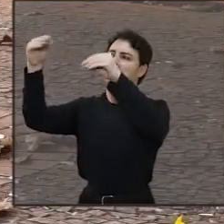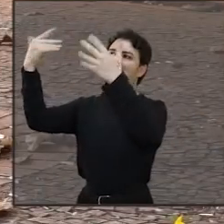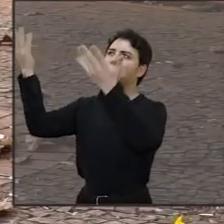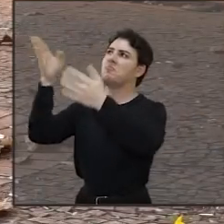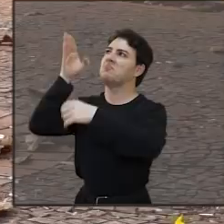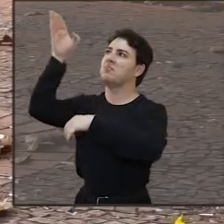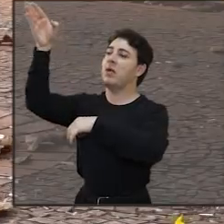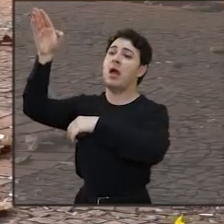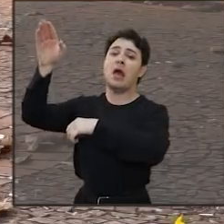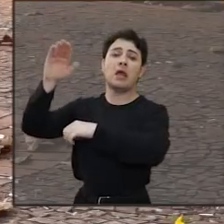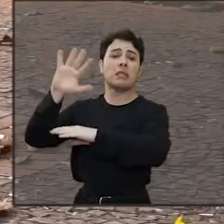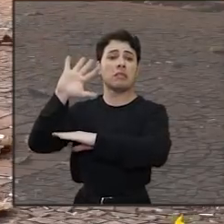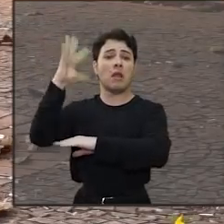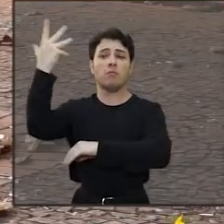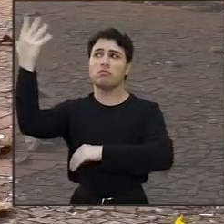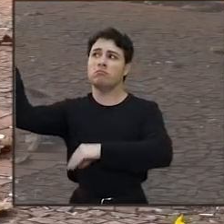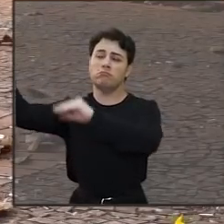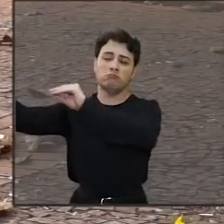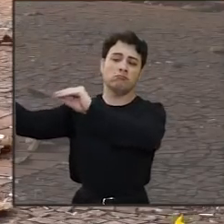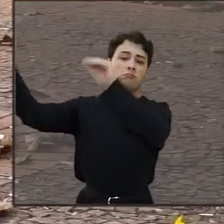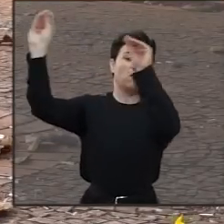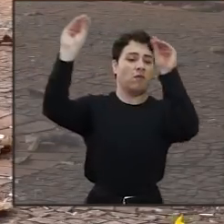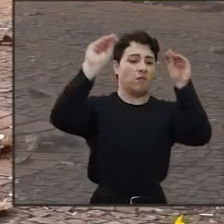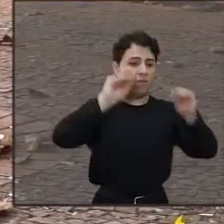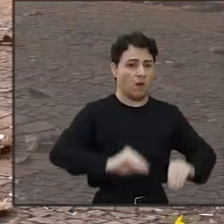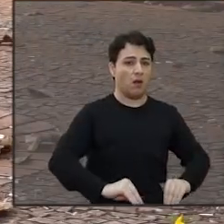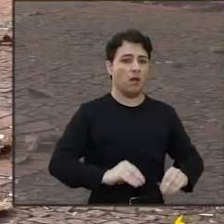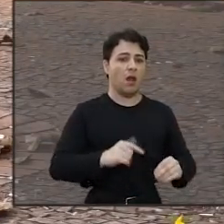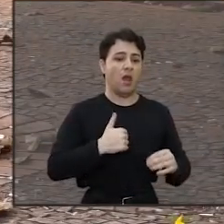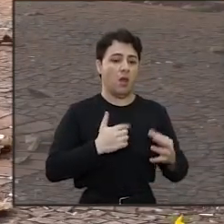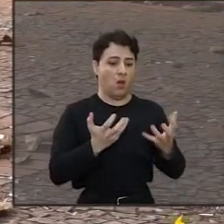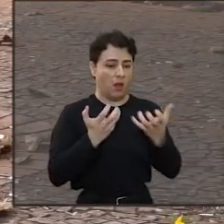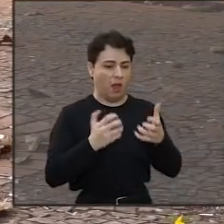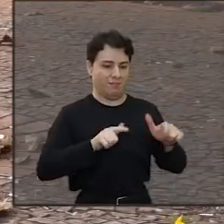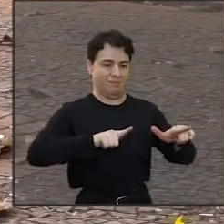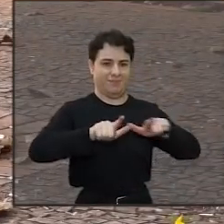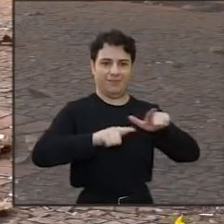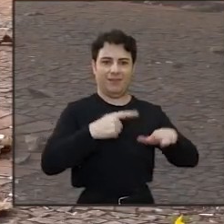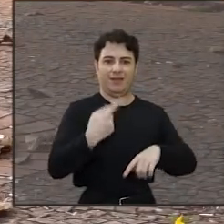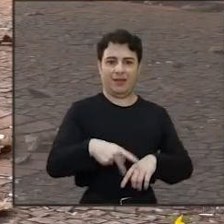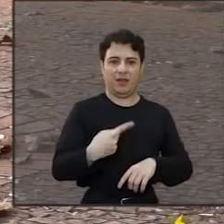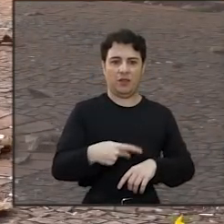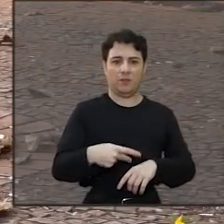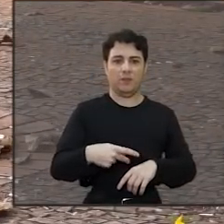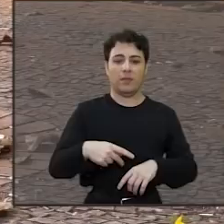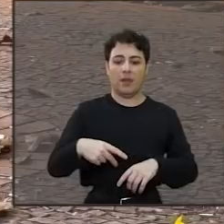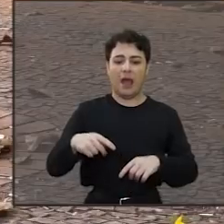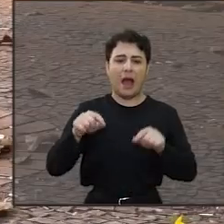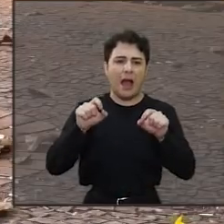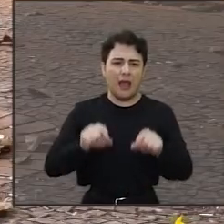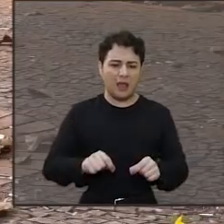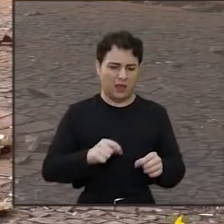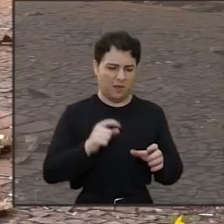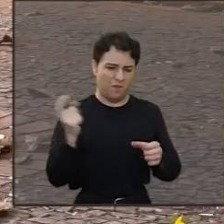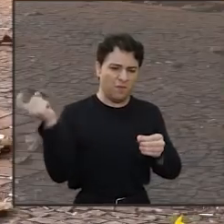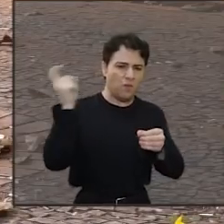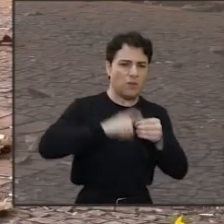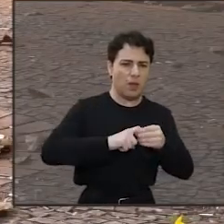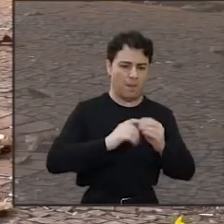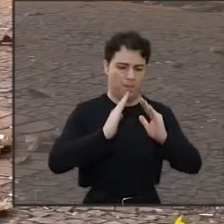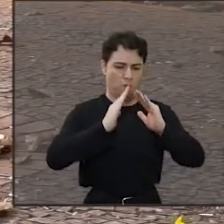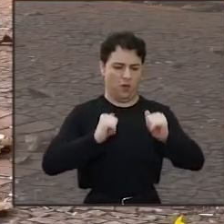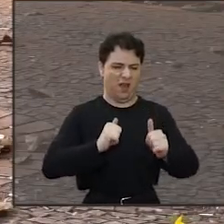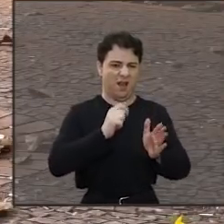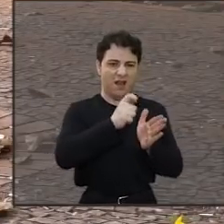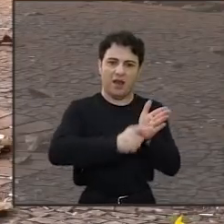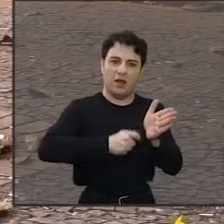cá, para investir na cidade. Eu acho que falta isso, sabe? As pessoas elas ficam bem sucedidas, mas em outros lugares, elas não